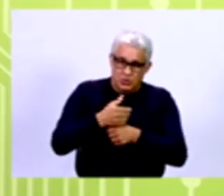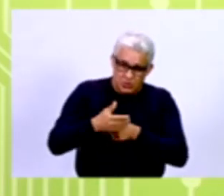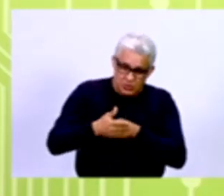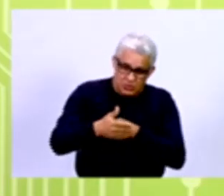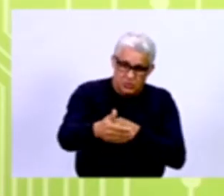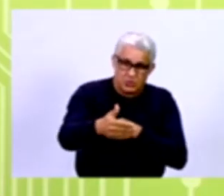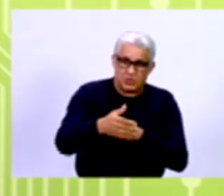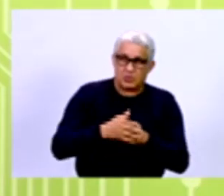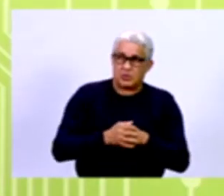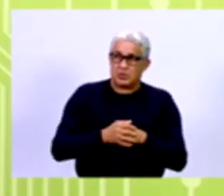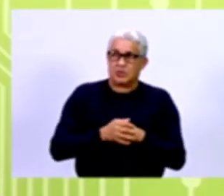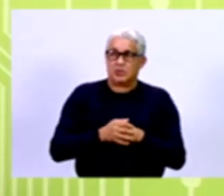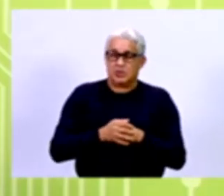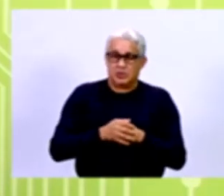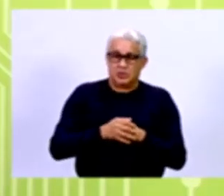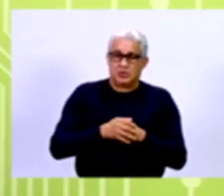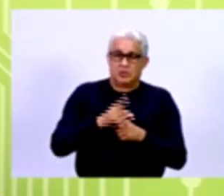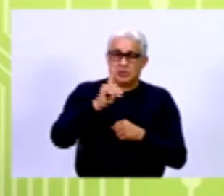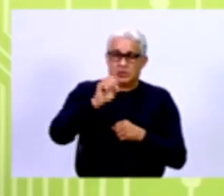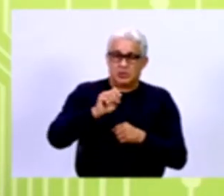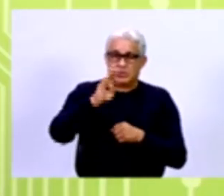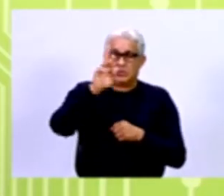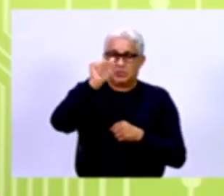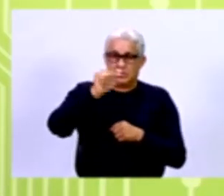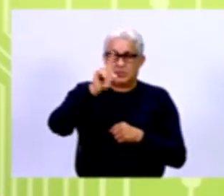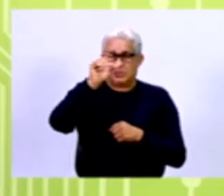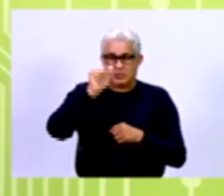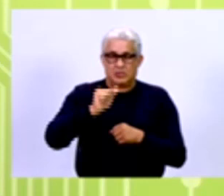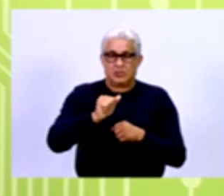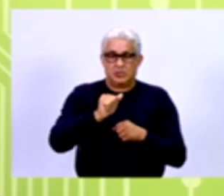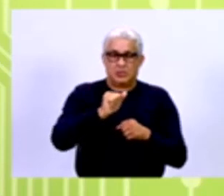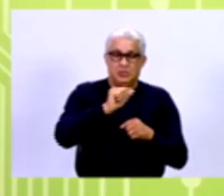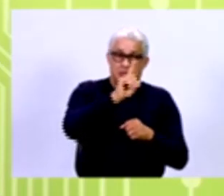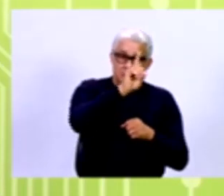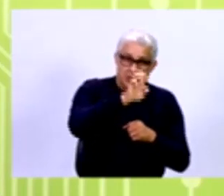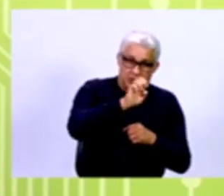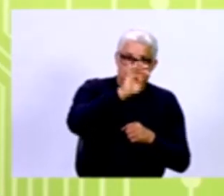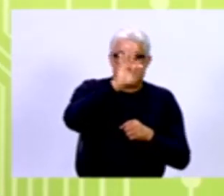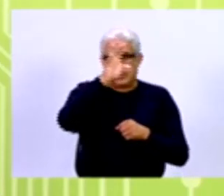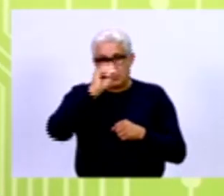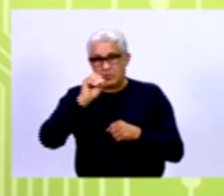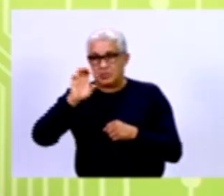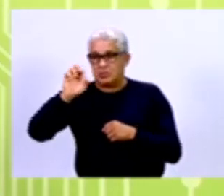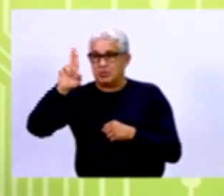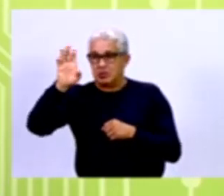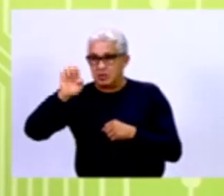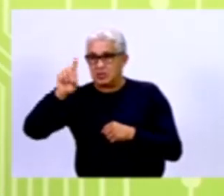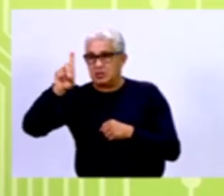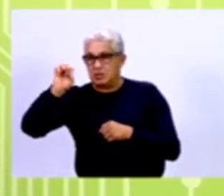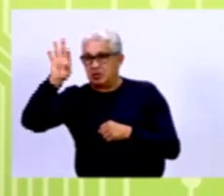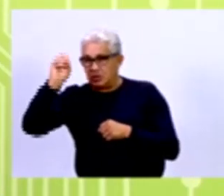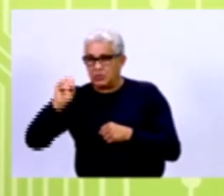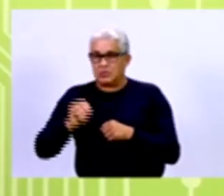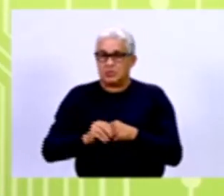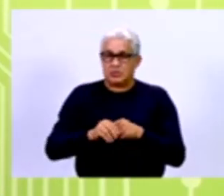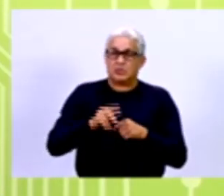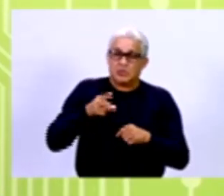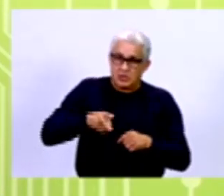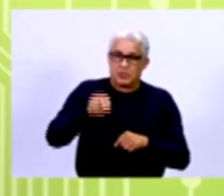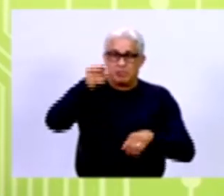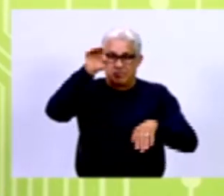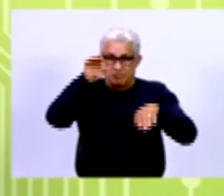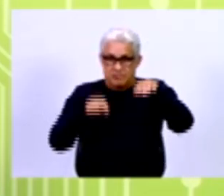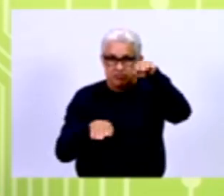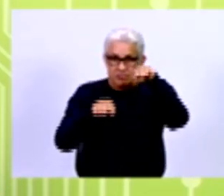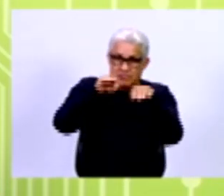lógica das partidas dobradas, um débito, um crédito. Então, contabilmente, o balanço de pagamento estará sempre em equilíbrio, né?